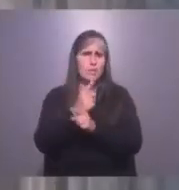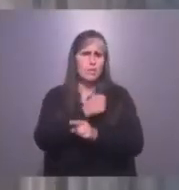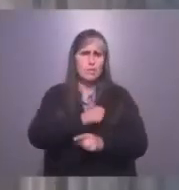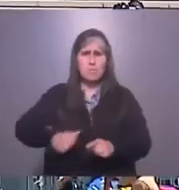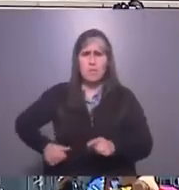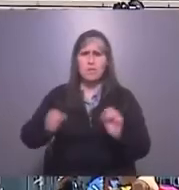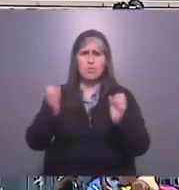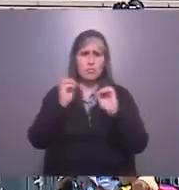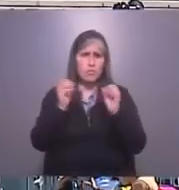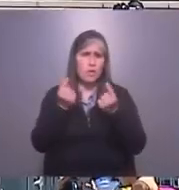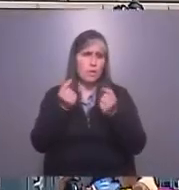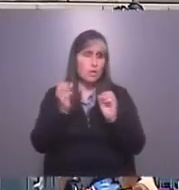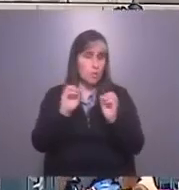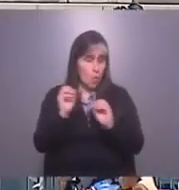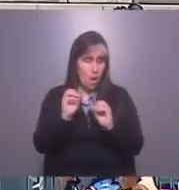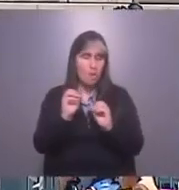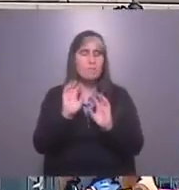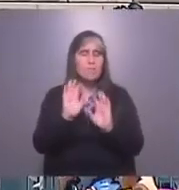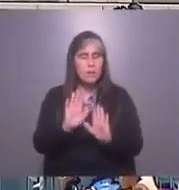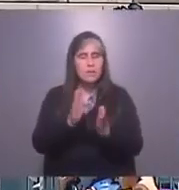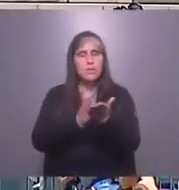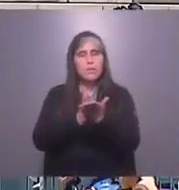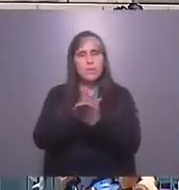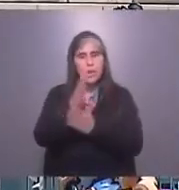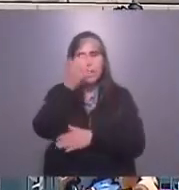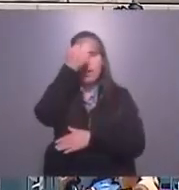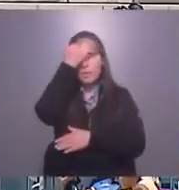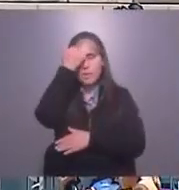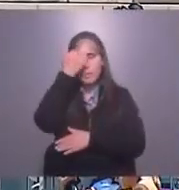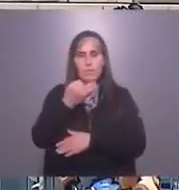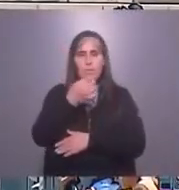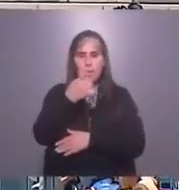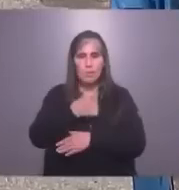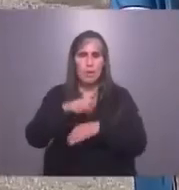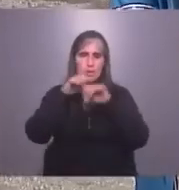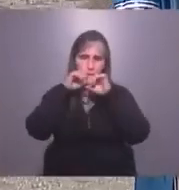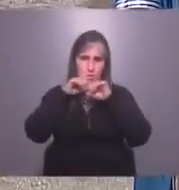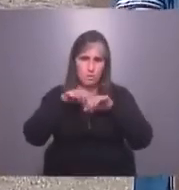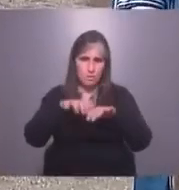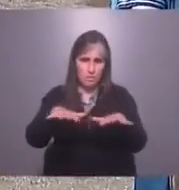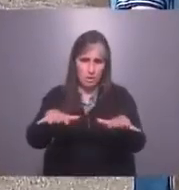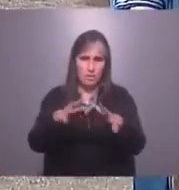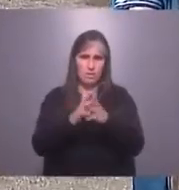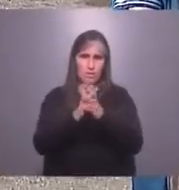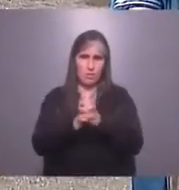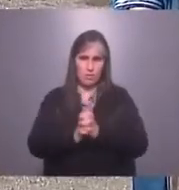dinheiro anunciem o arrependimento e a paz, oremos.